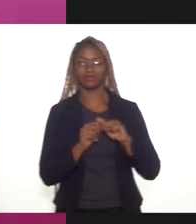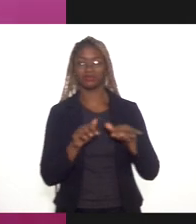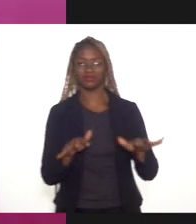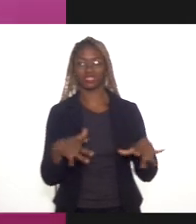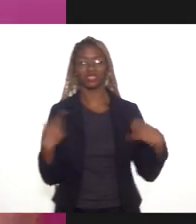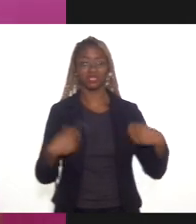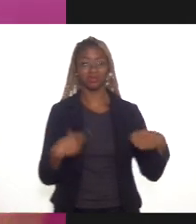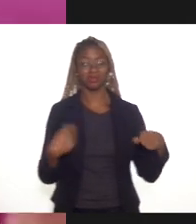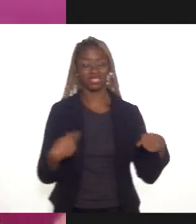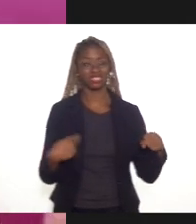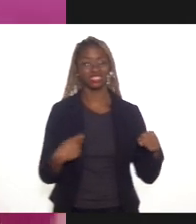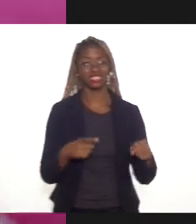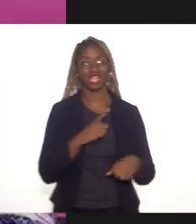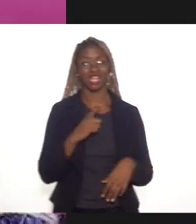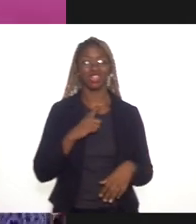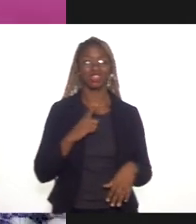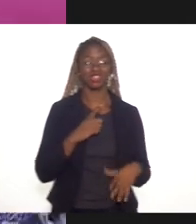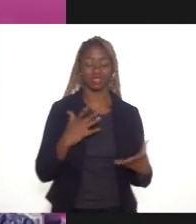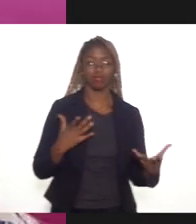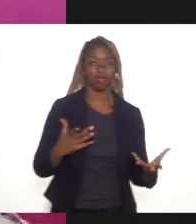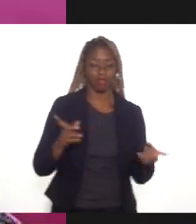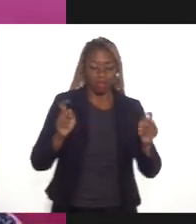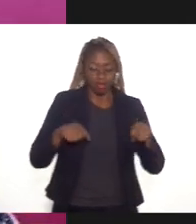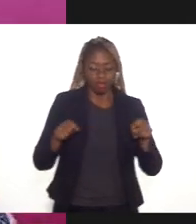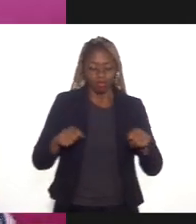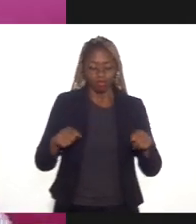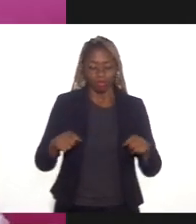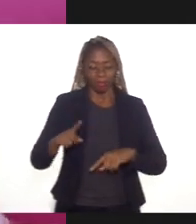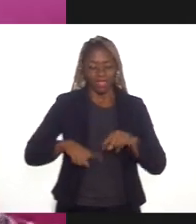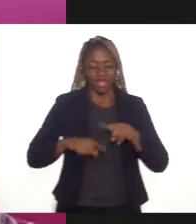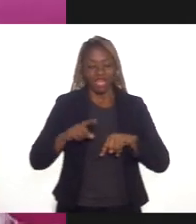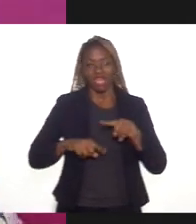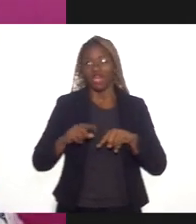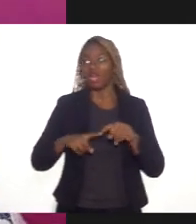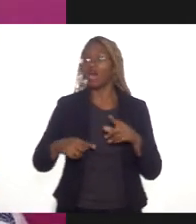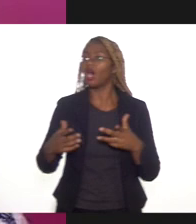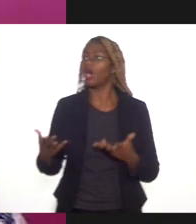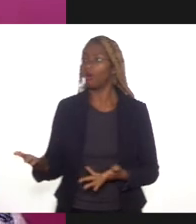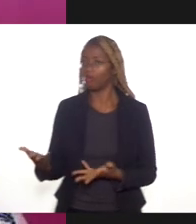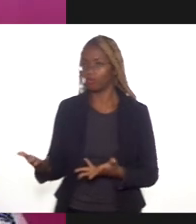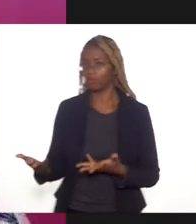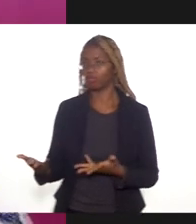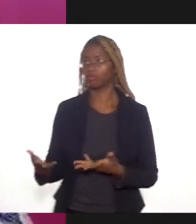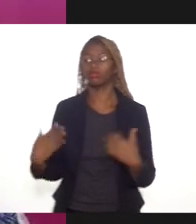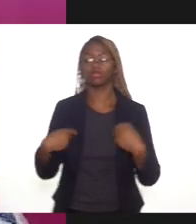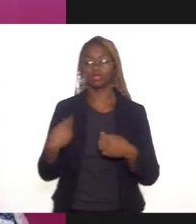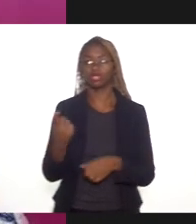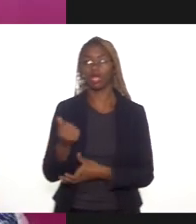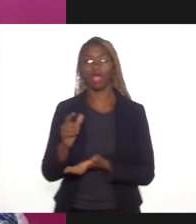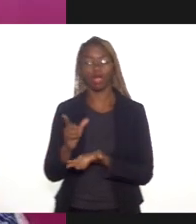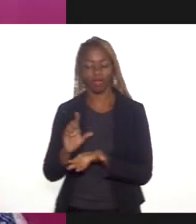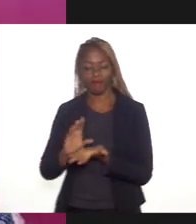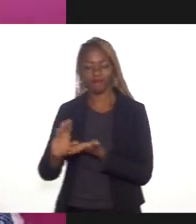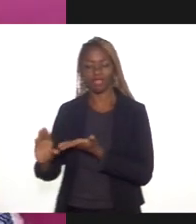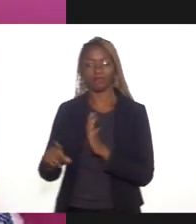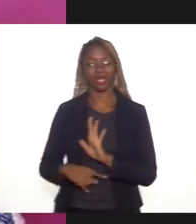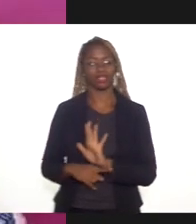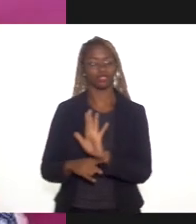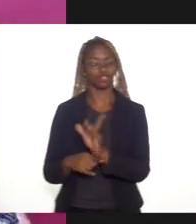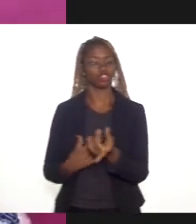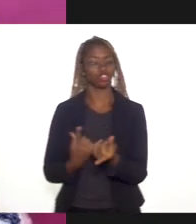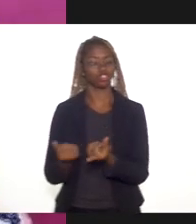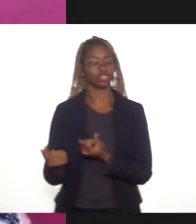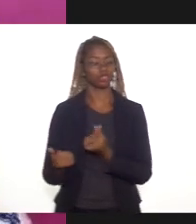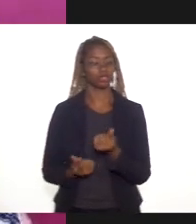condições na área da saúde para fazer esse enfrentamento, que precisa ter verba a ajuda financeira